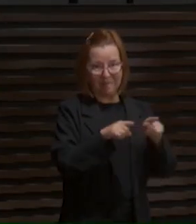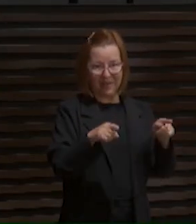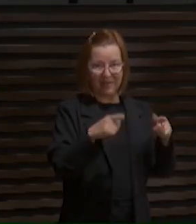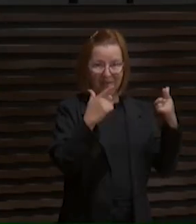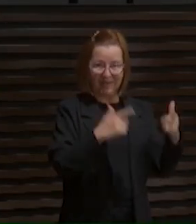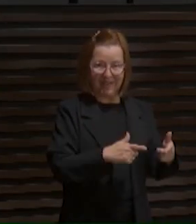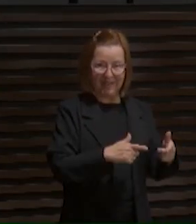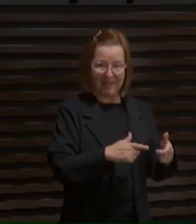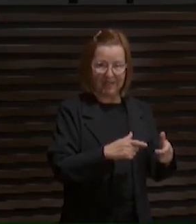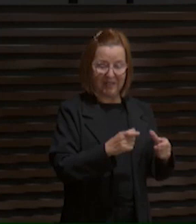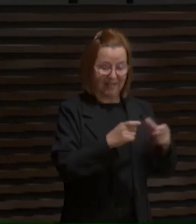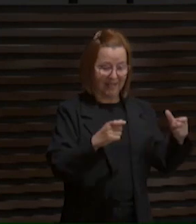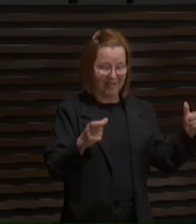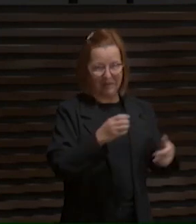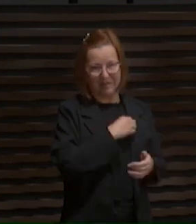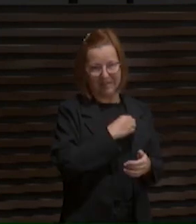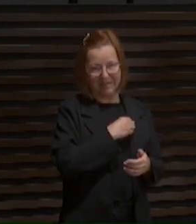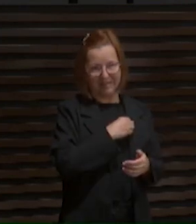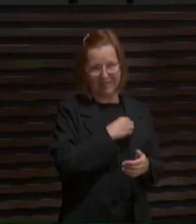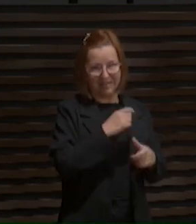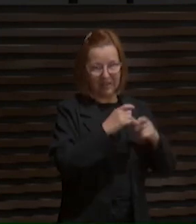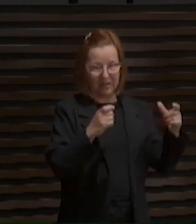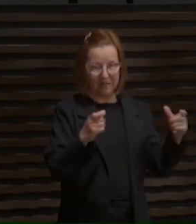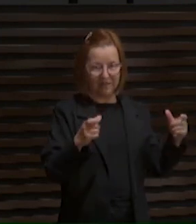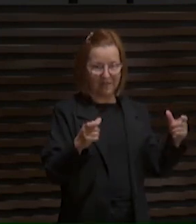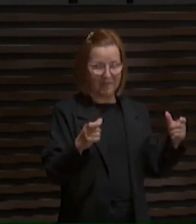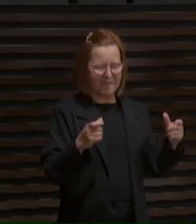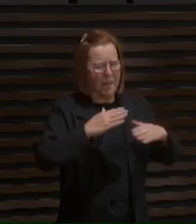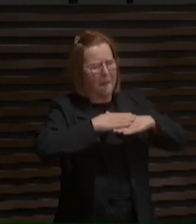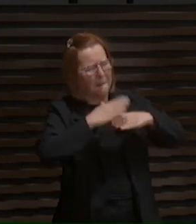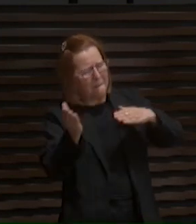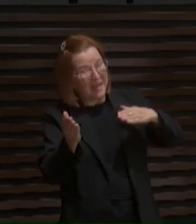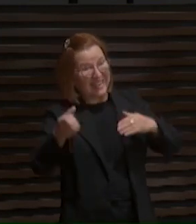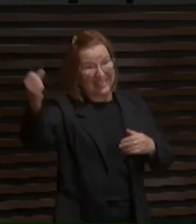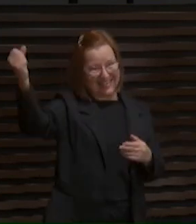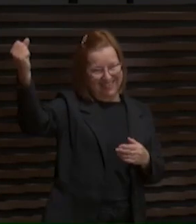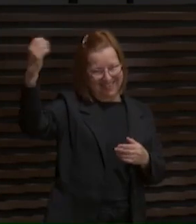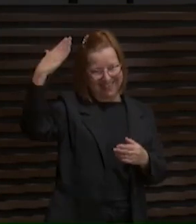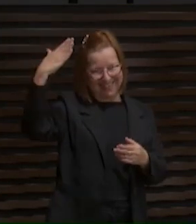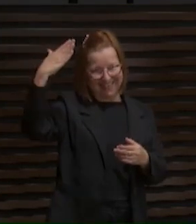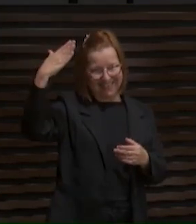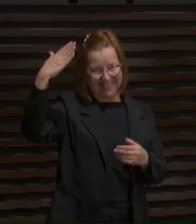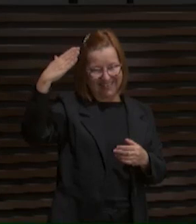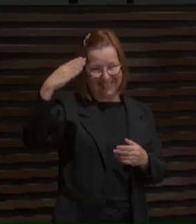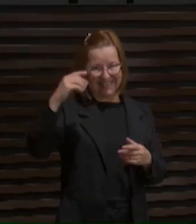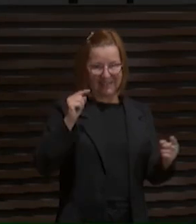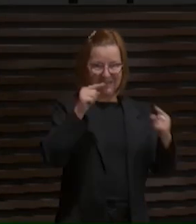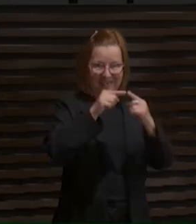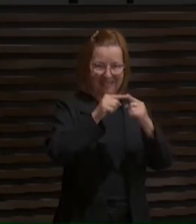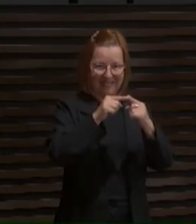onde aumentou o pecado, aumentou muito mais ainda a graça, a fim de